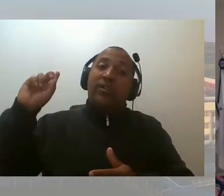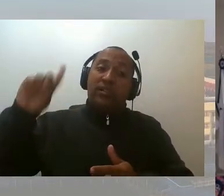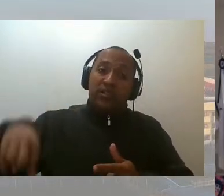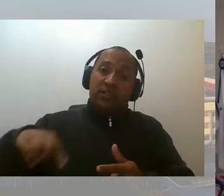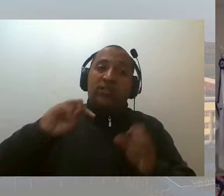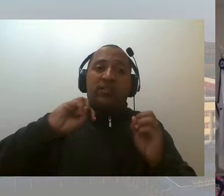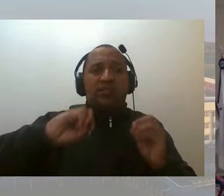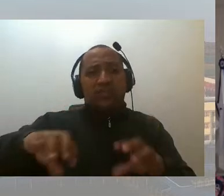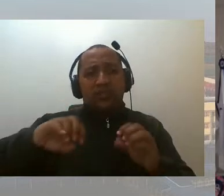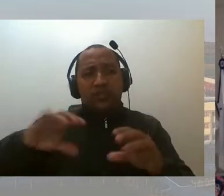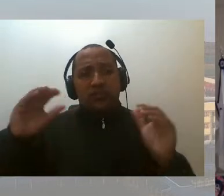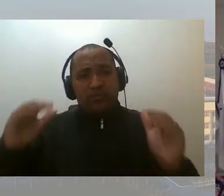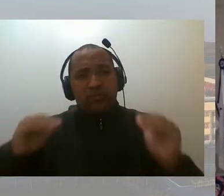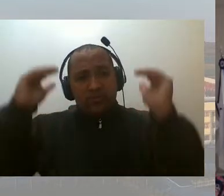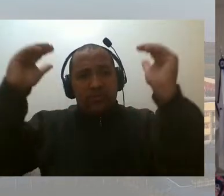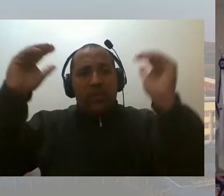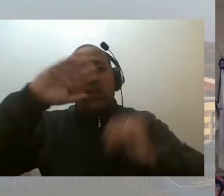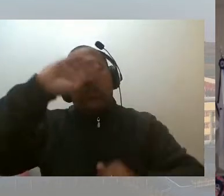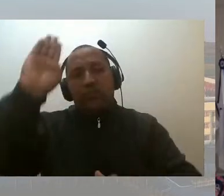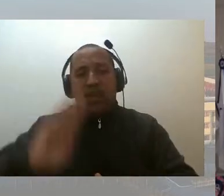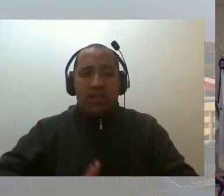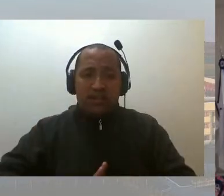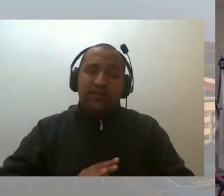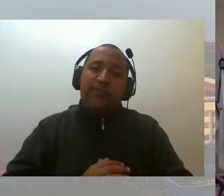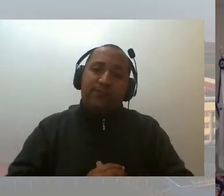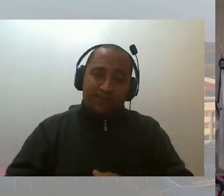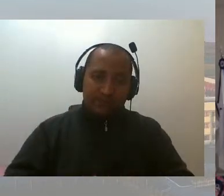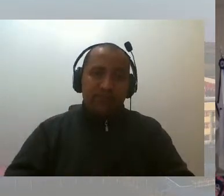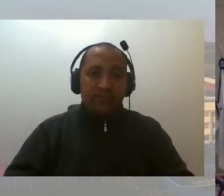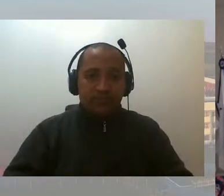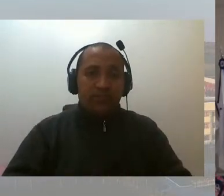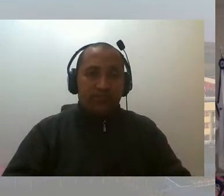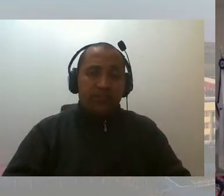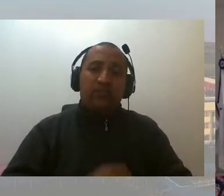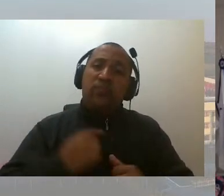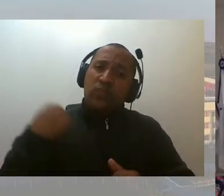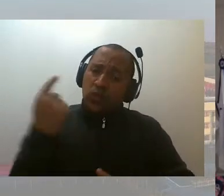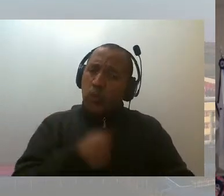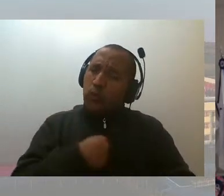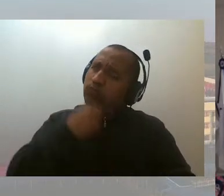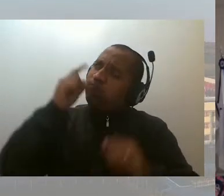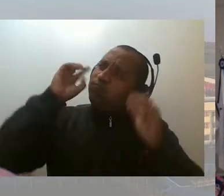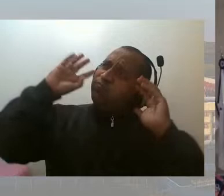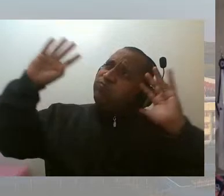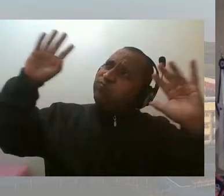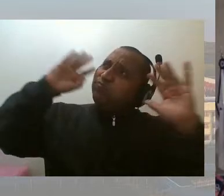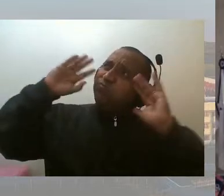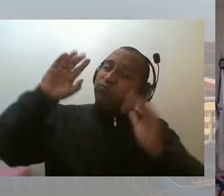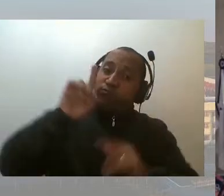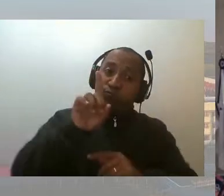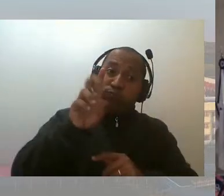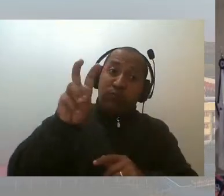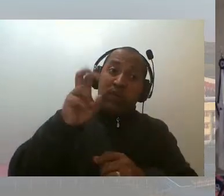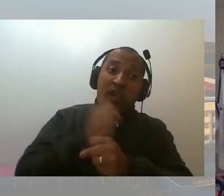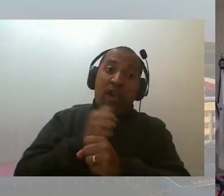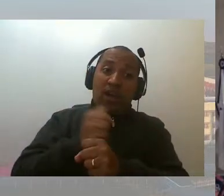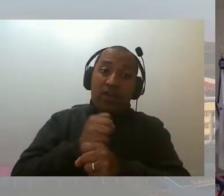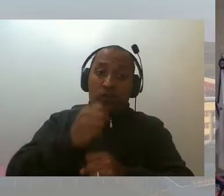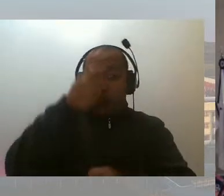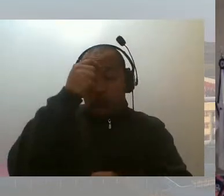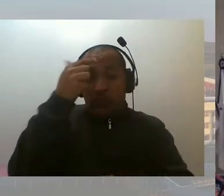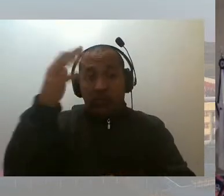ensino superior brasileiro. Assim, refletimos, após 15 anos de Unipampa, que